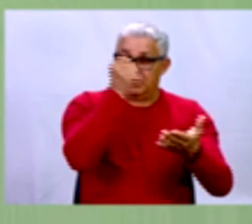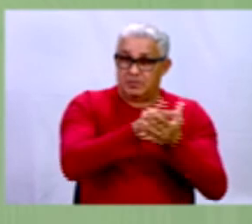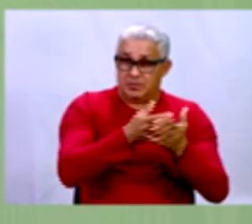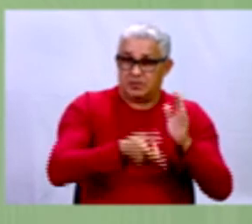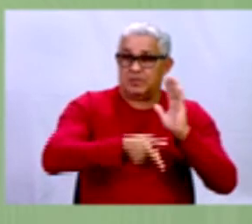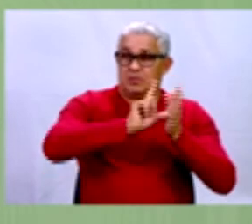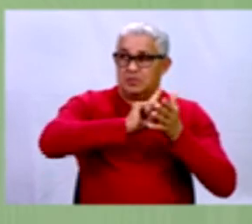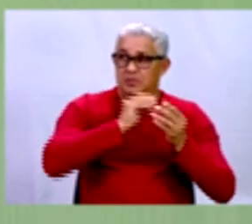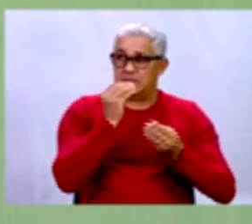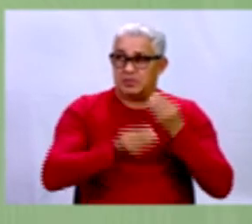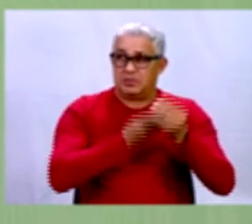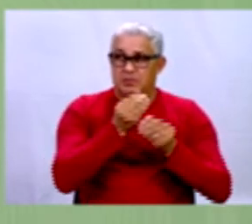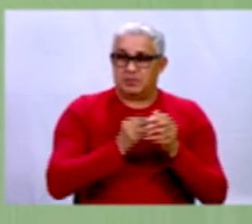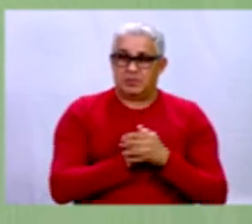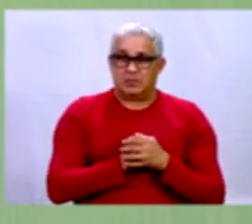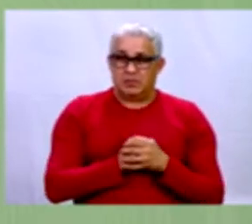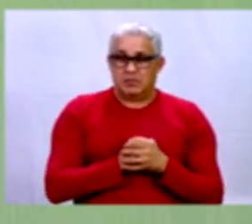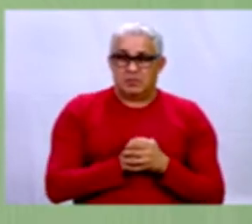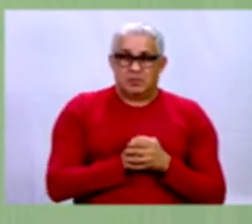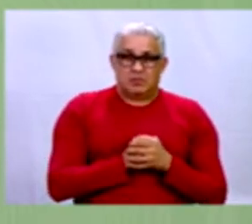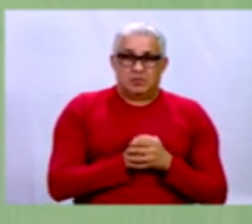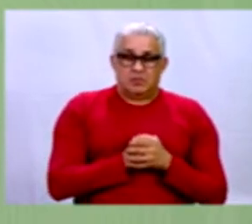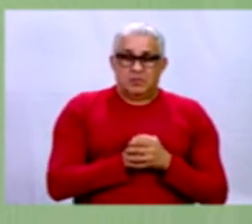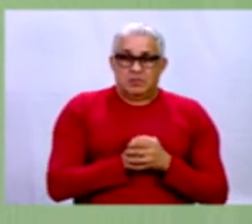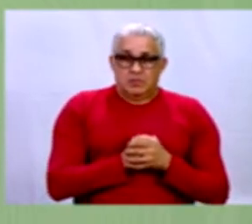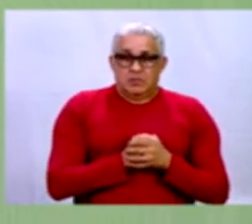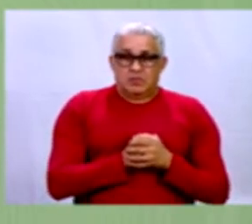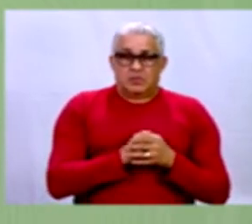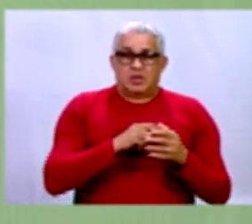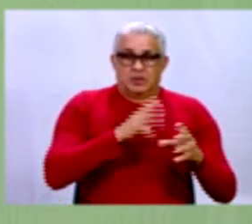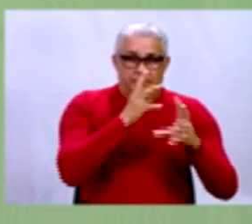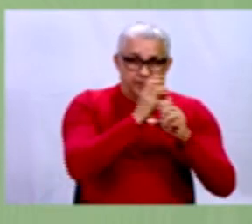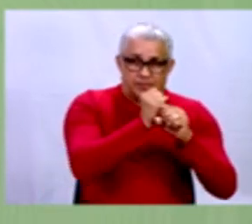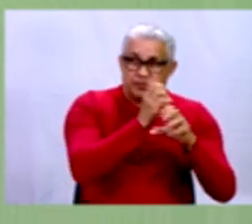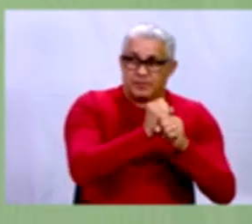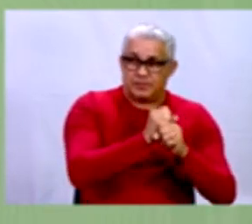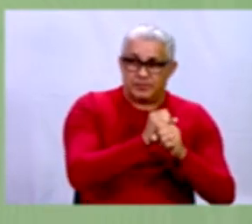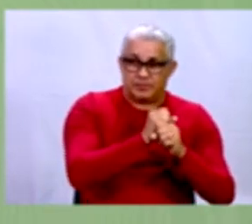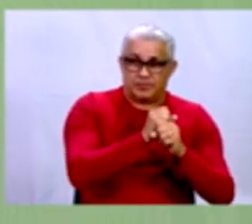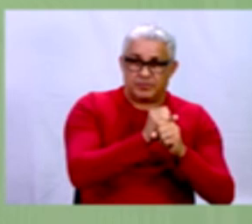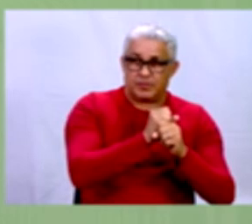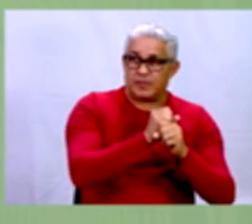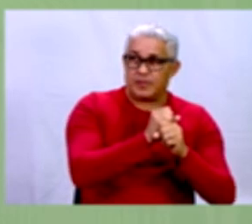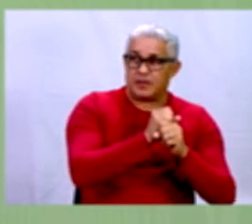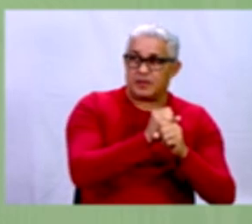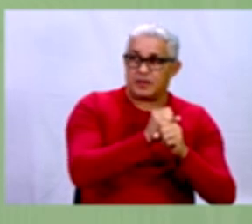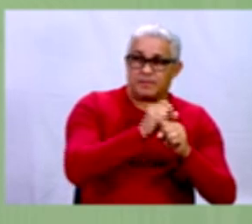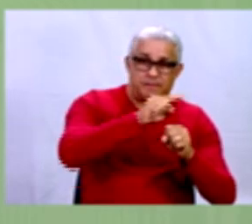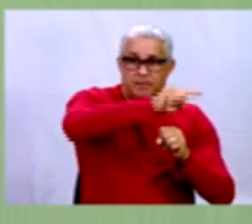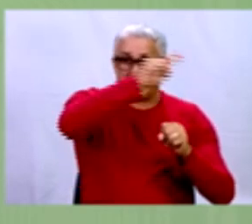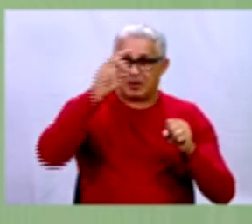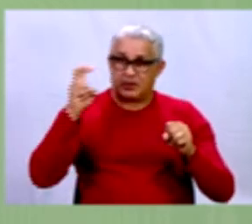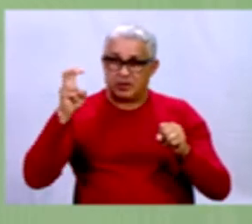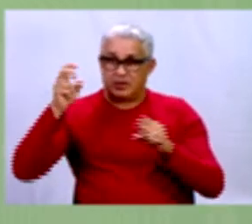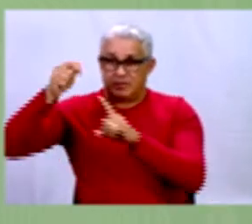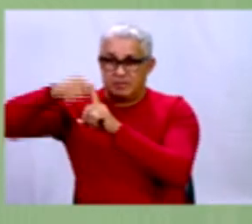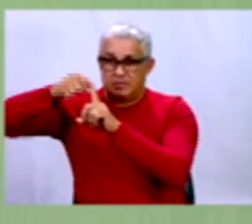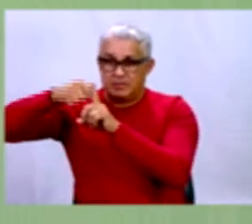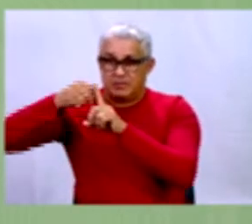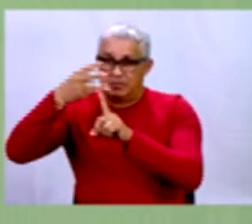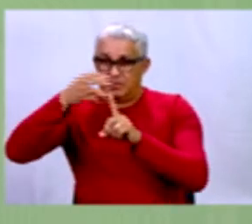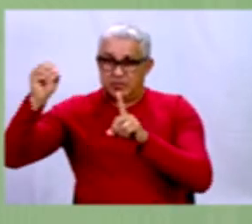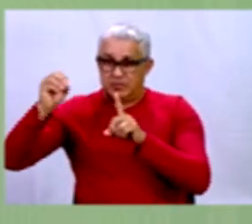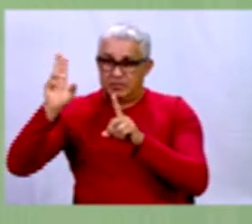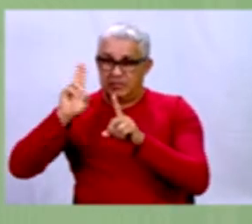Aí como que a gente é feita? Aqui tem os cálculos. No 5º mês, que o valor do vencimento era R$300, você vai